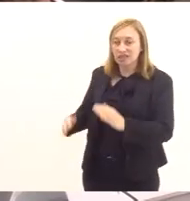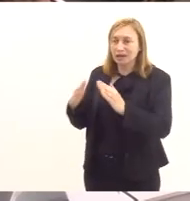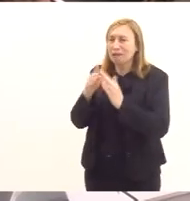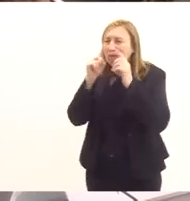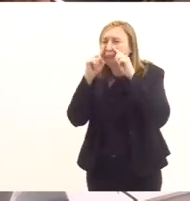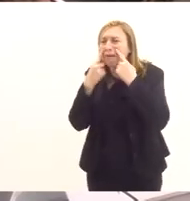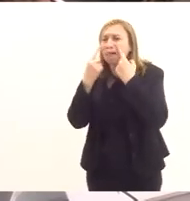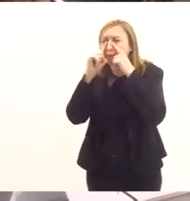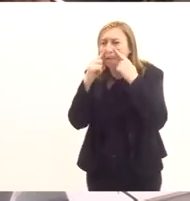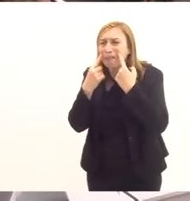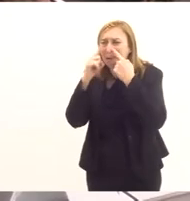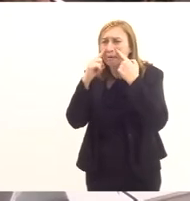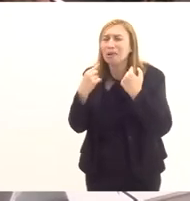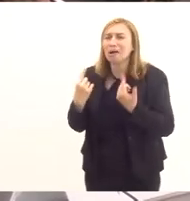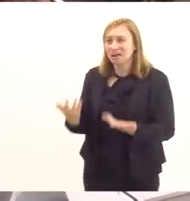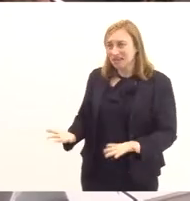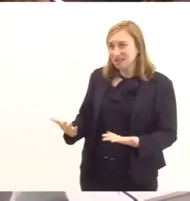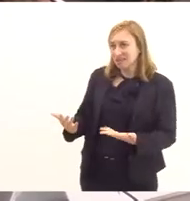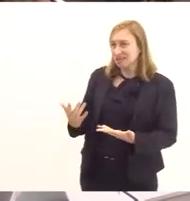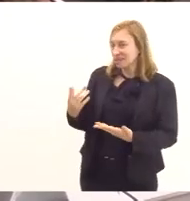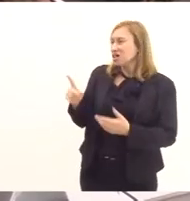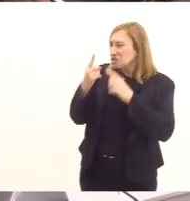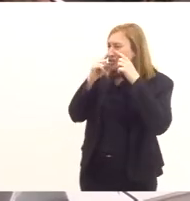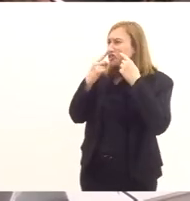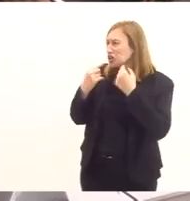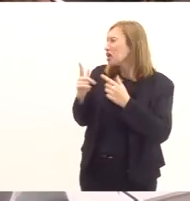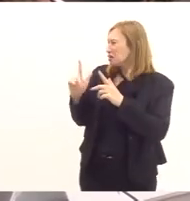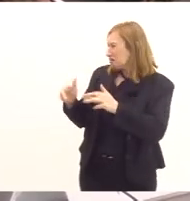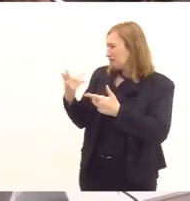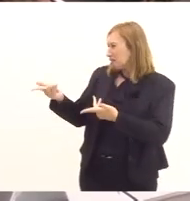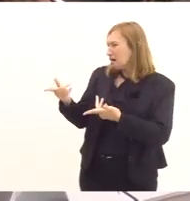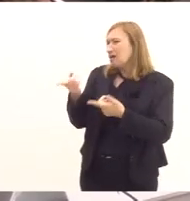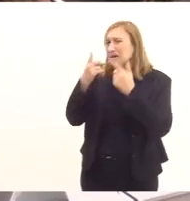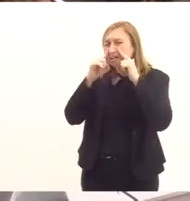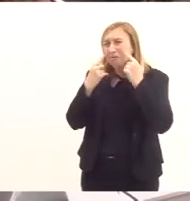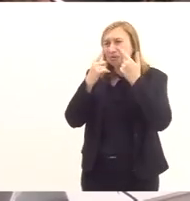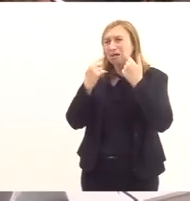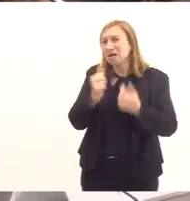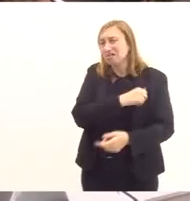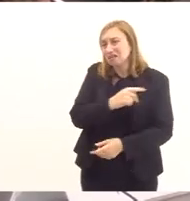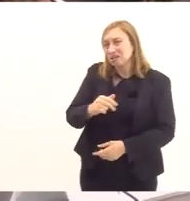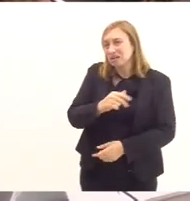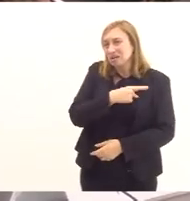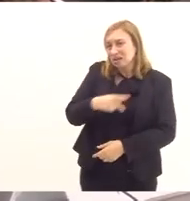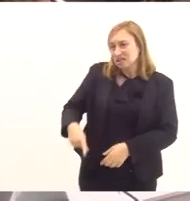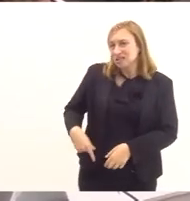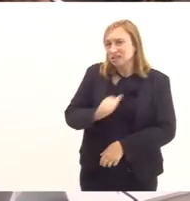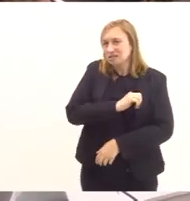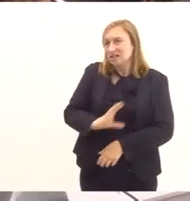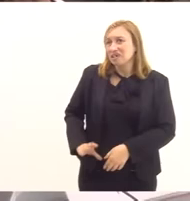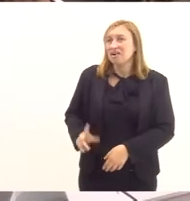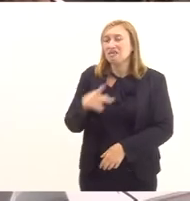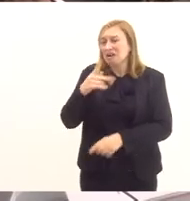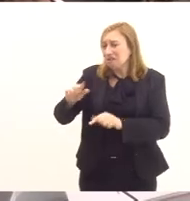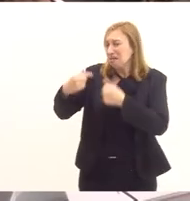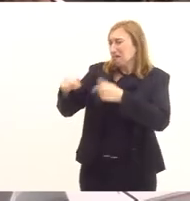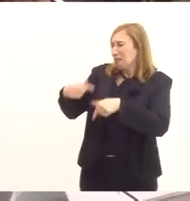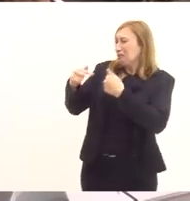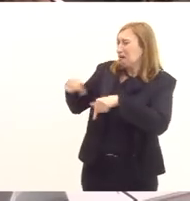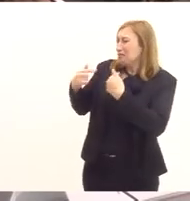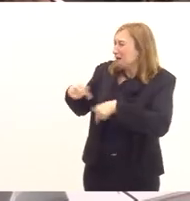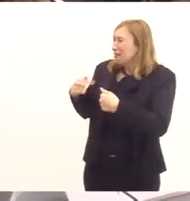choraminga ela é típico deles não chorou ele vai choraminga com presente Cecília ver que tá sendo atacado